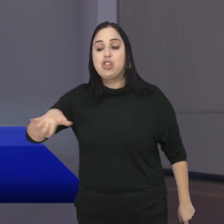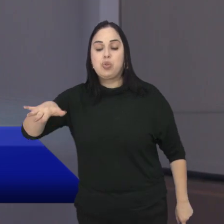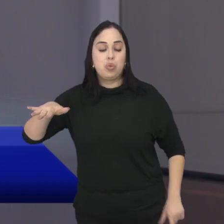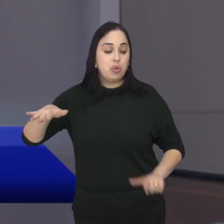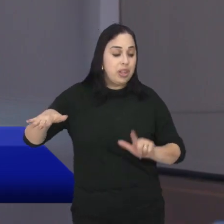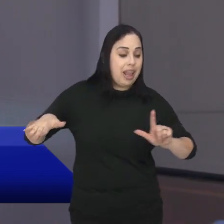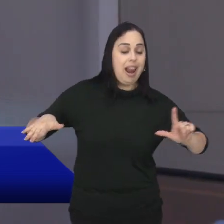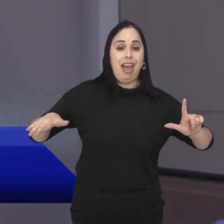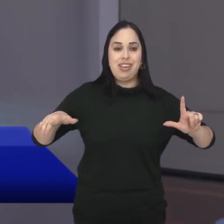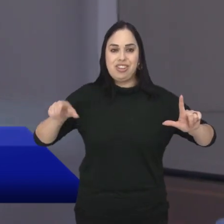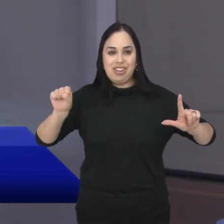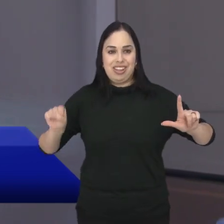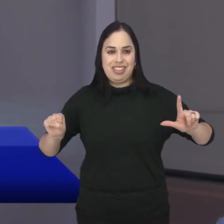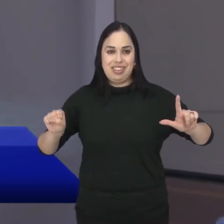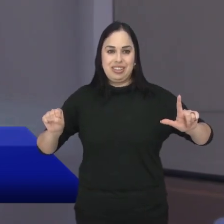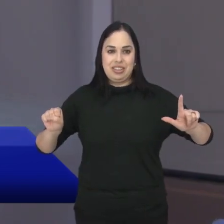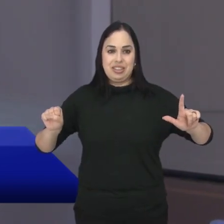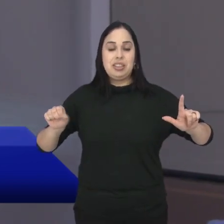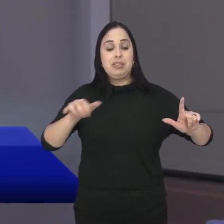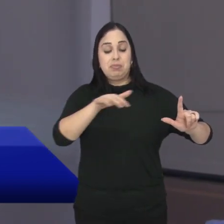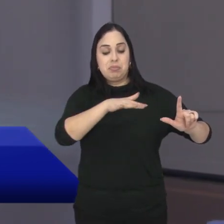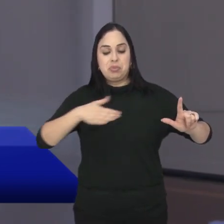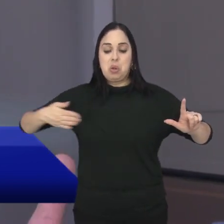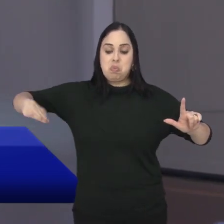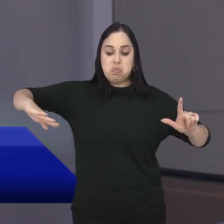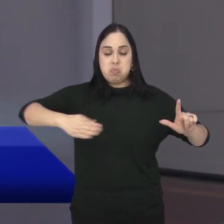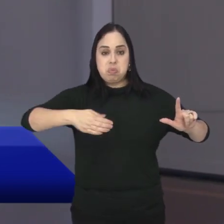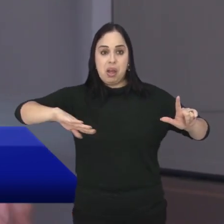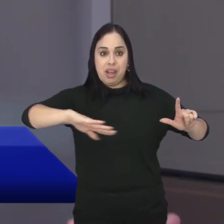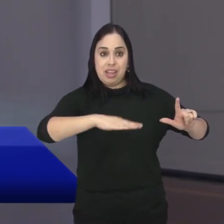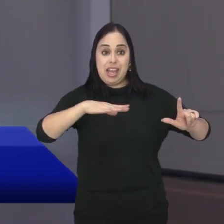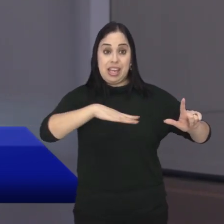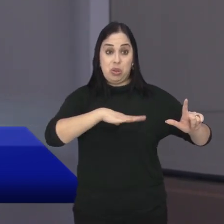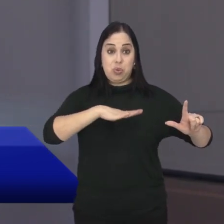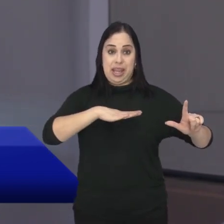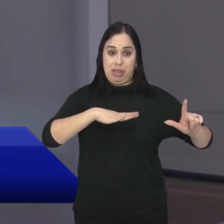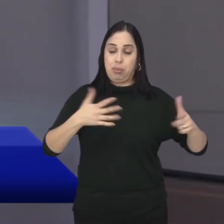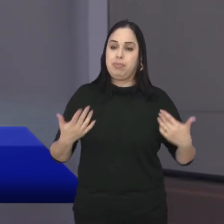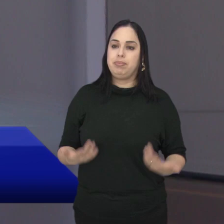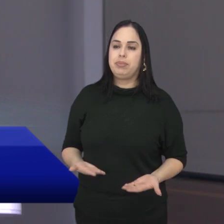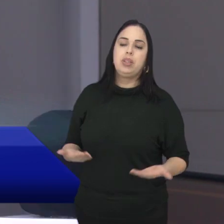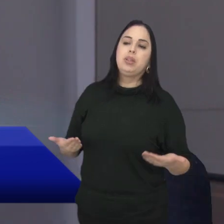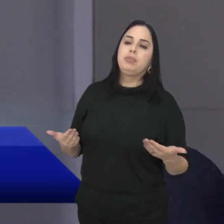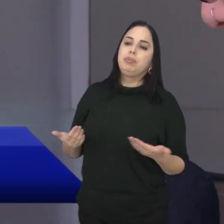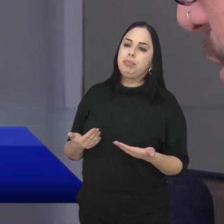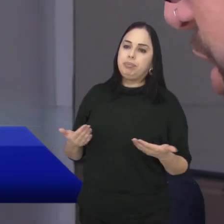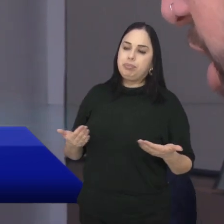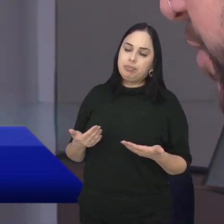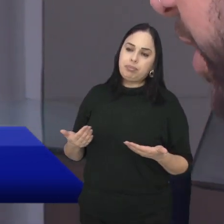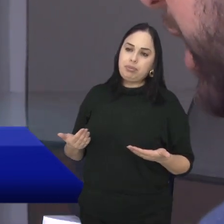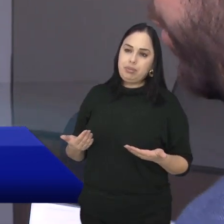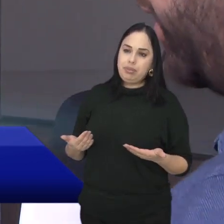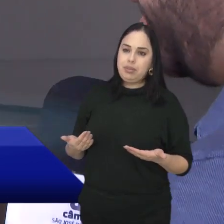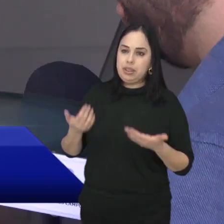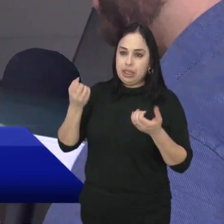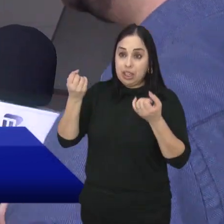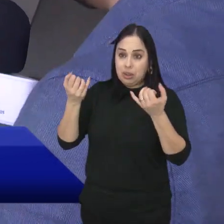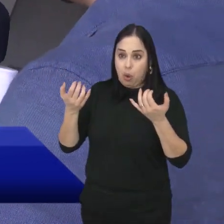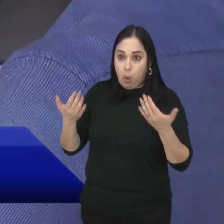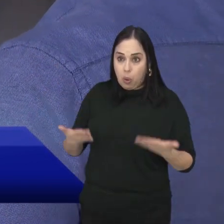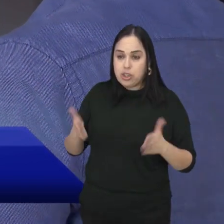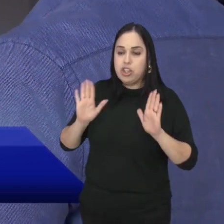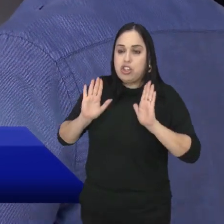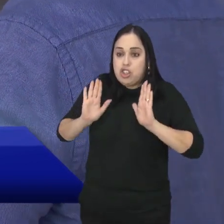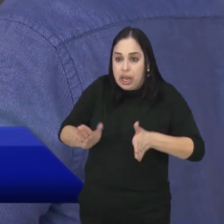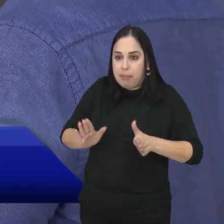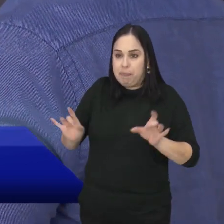a leste, levando para uma das outras áreas de grande desejo de deslocamento, que é o centro da cidade. E hoje, falando da